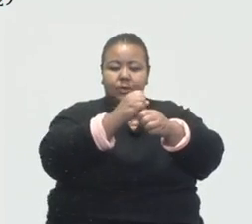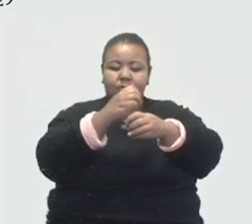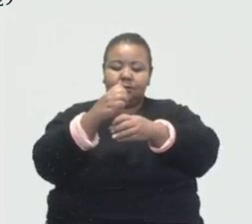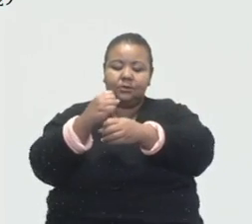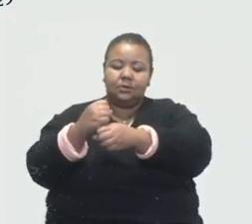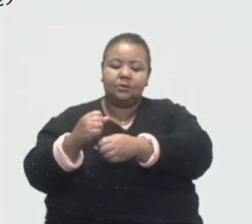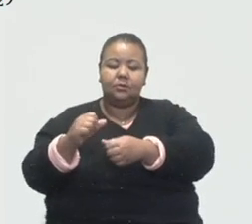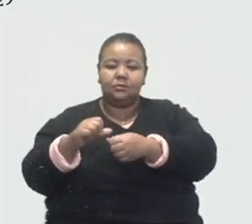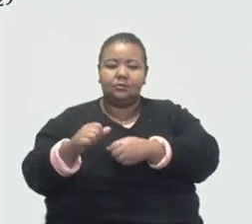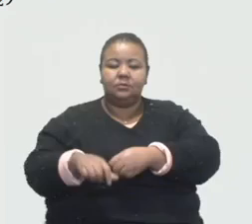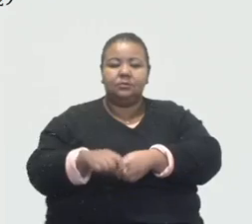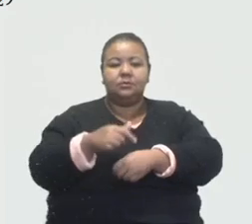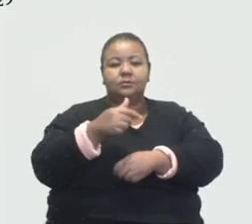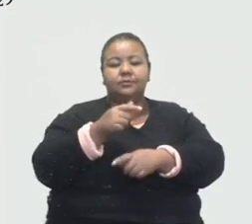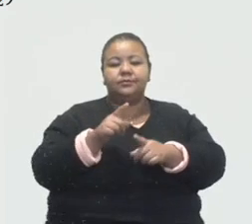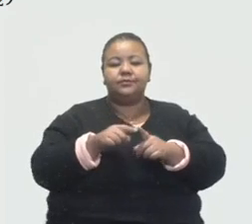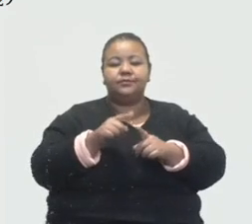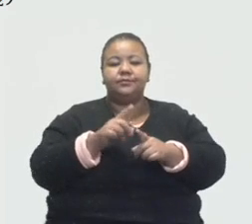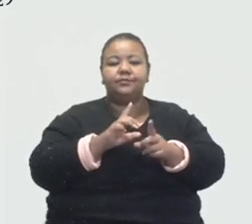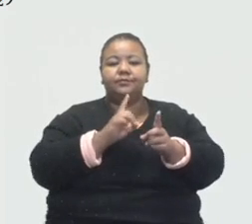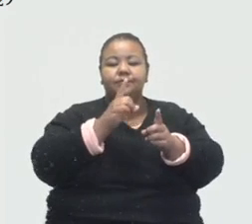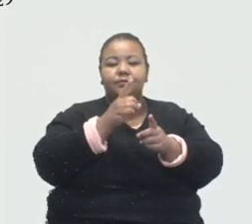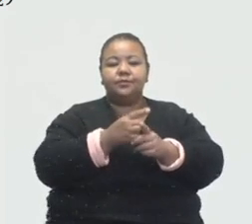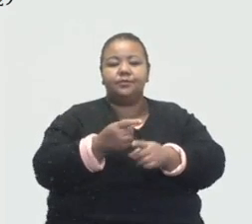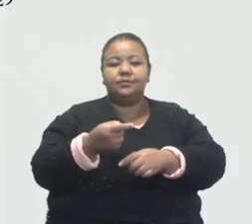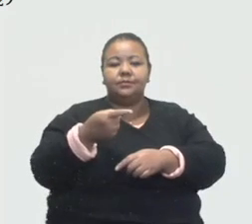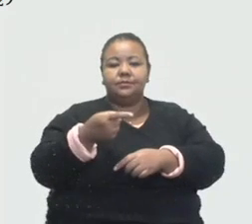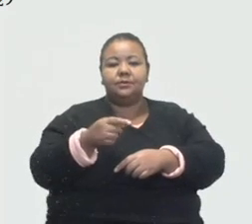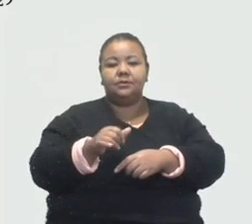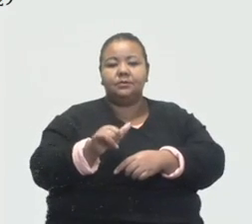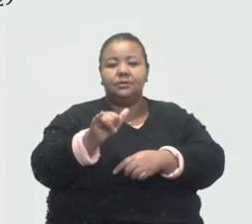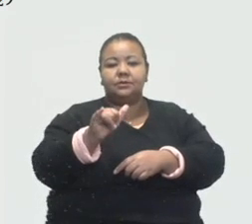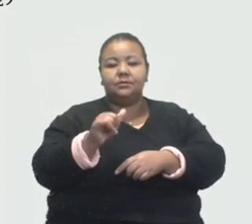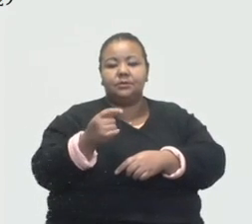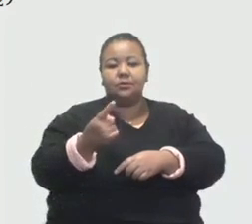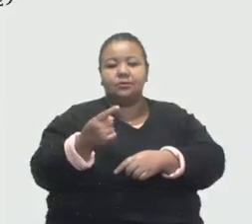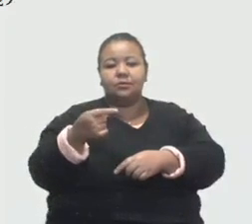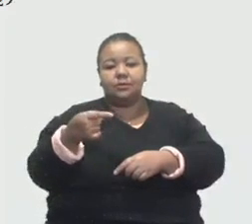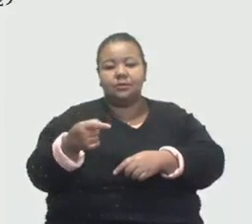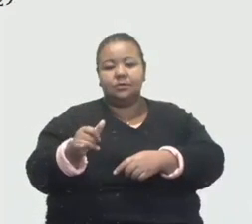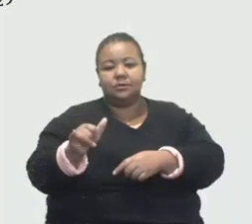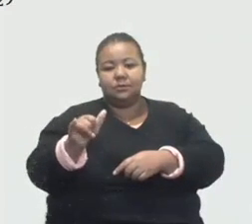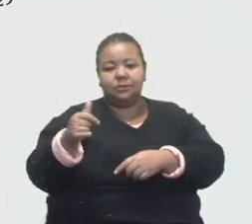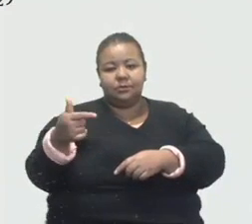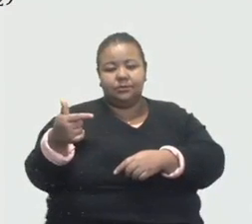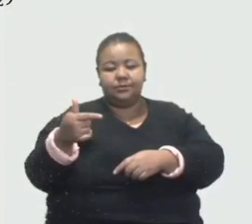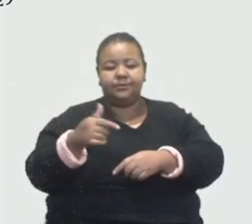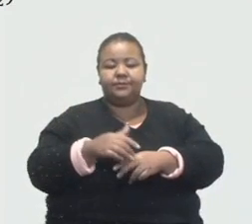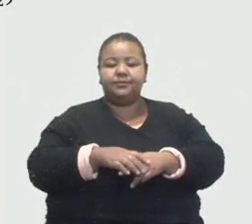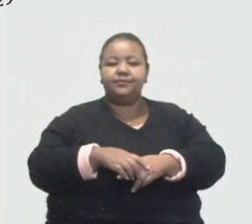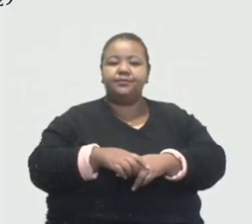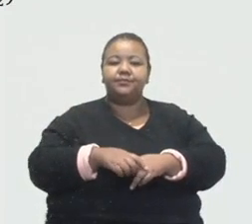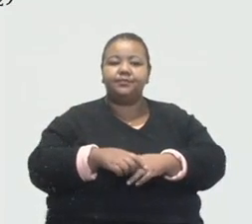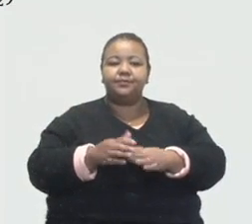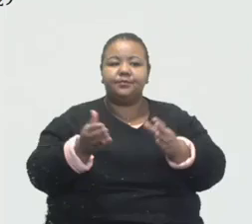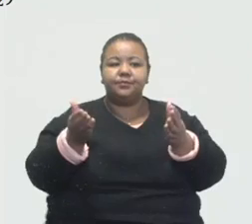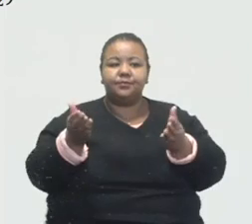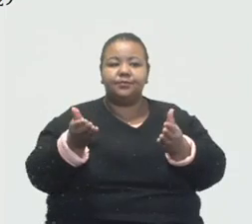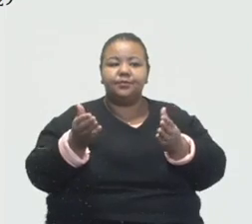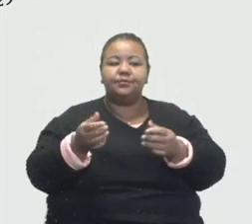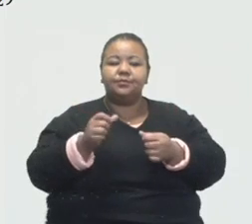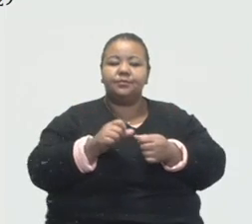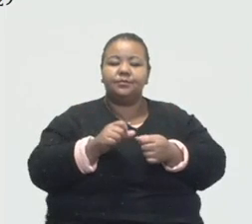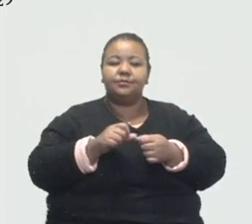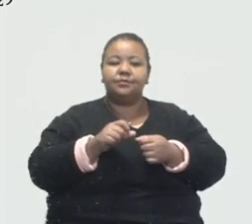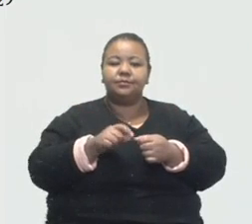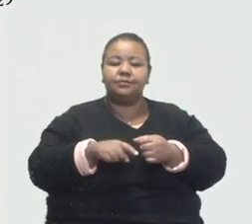de sinal, temos x1 mais x2, menos y1, menos y2. Agora, a gente vai fazer o quê?